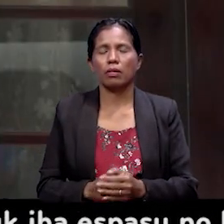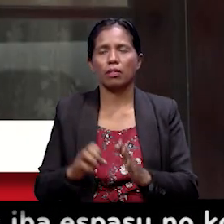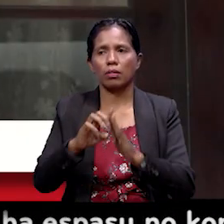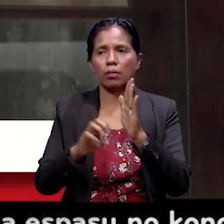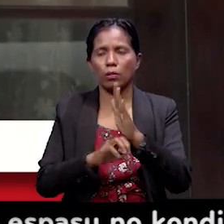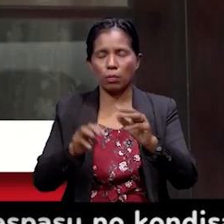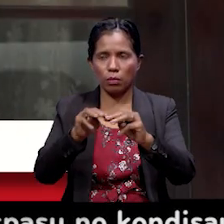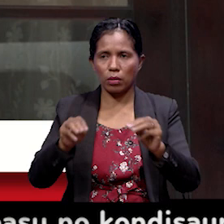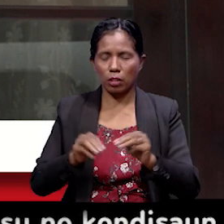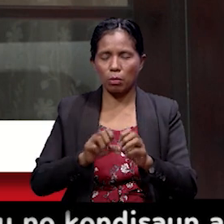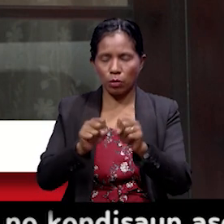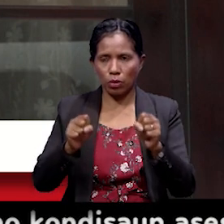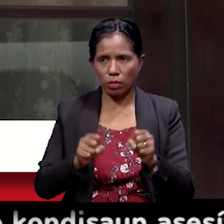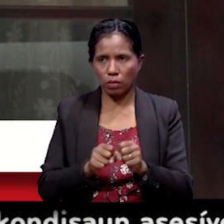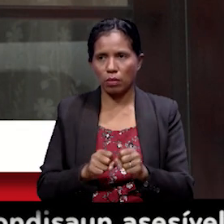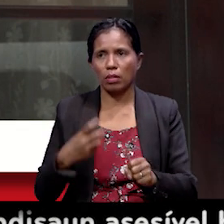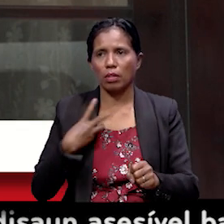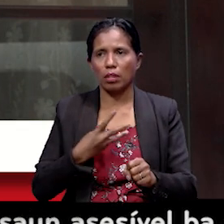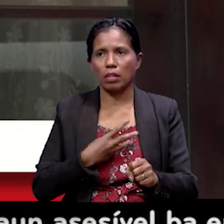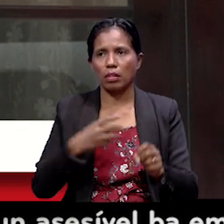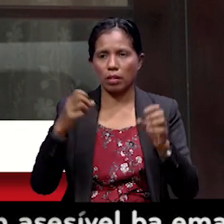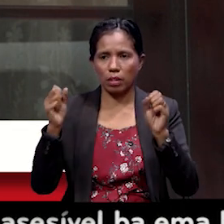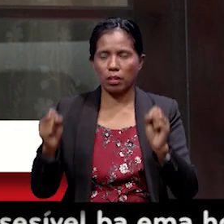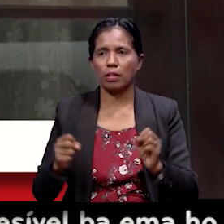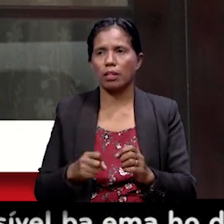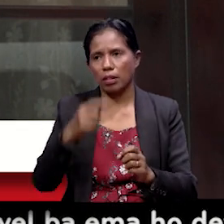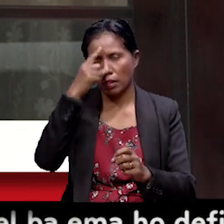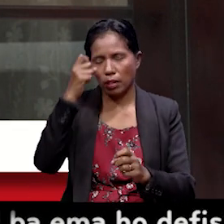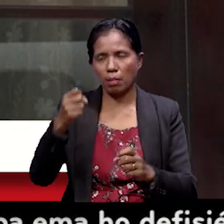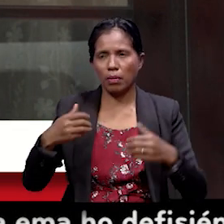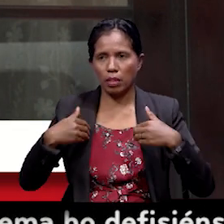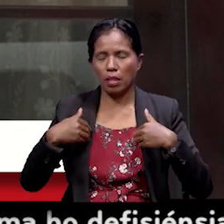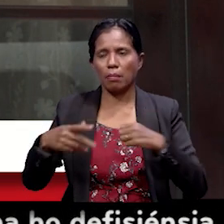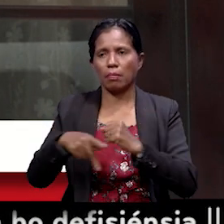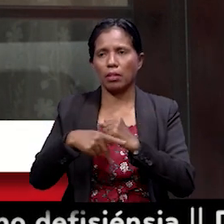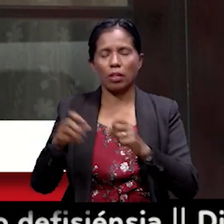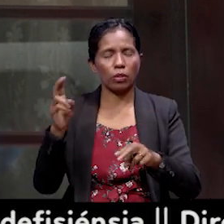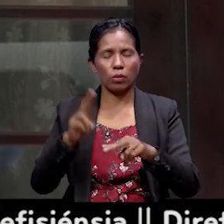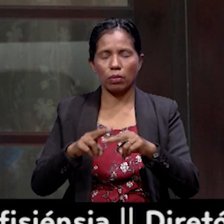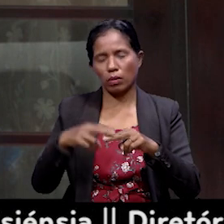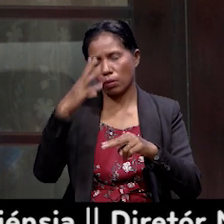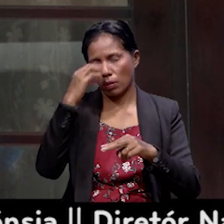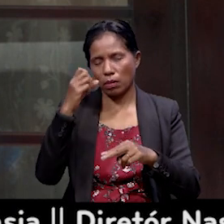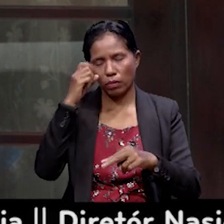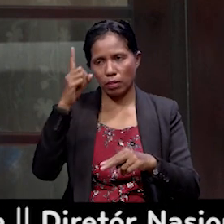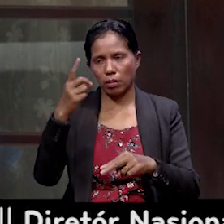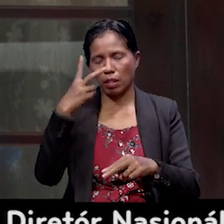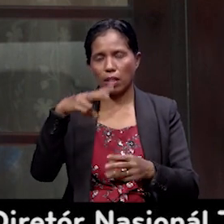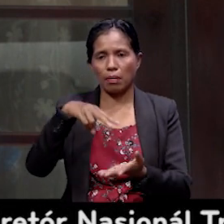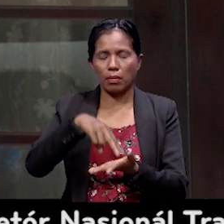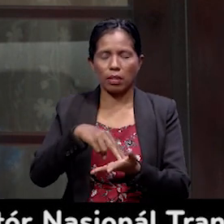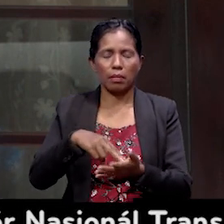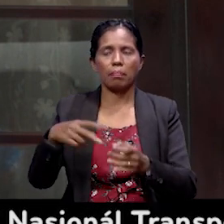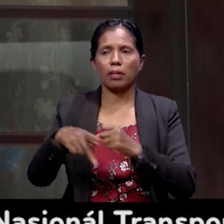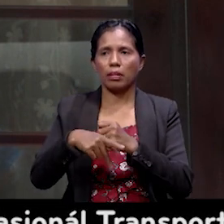posto, suco, ita consolidado, tambari partido, né? Laos, Turtur, Toba, mais ader, partido. Mas